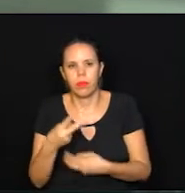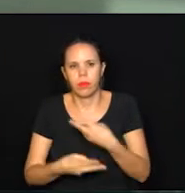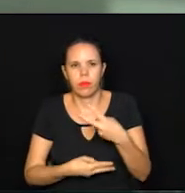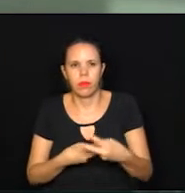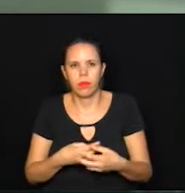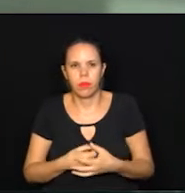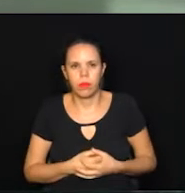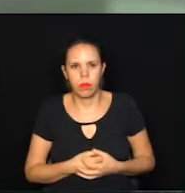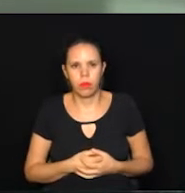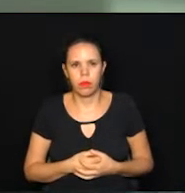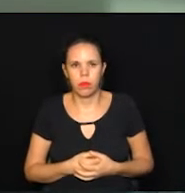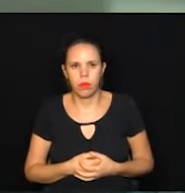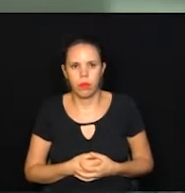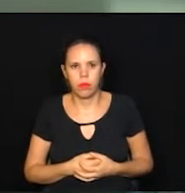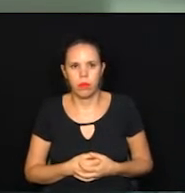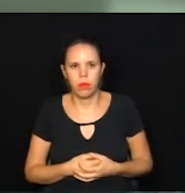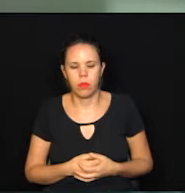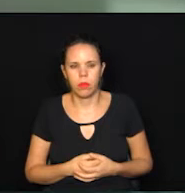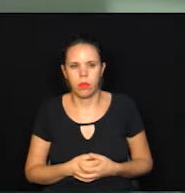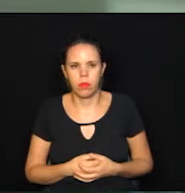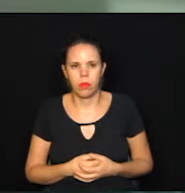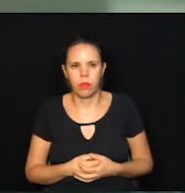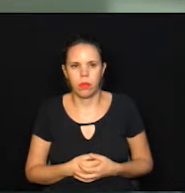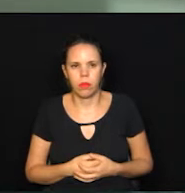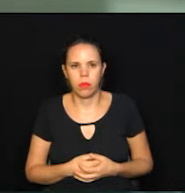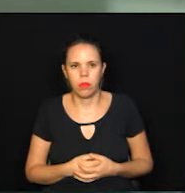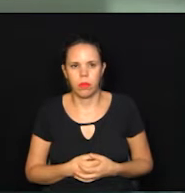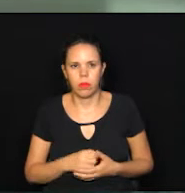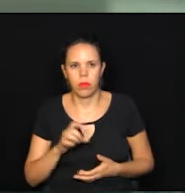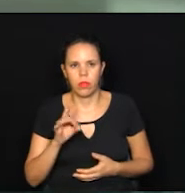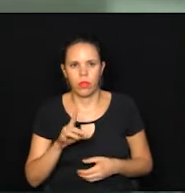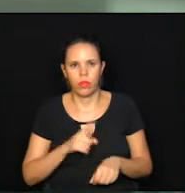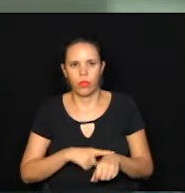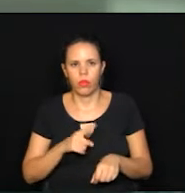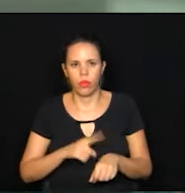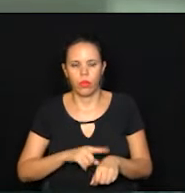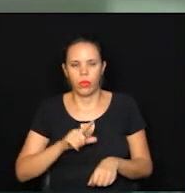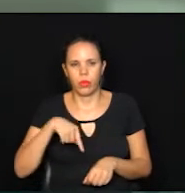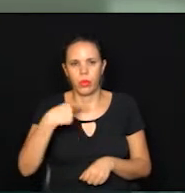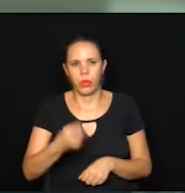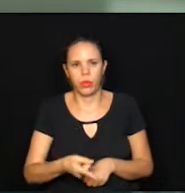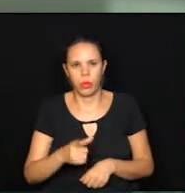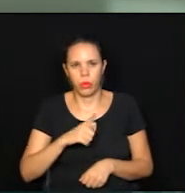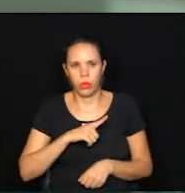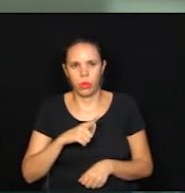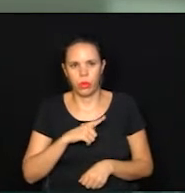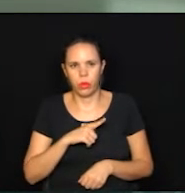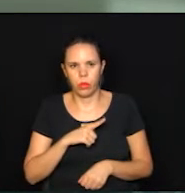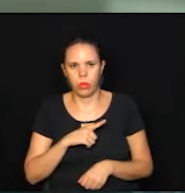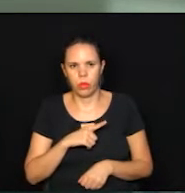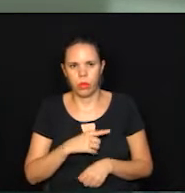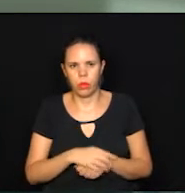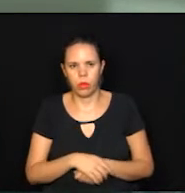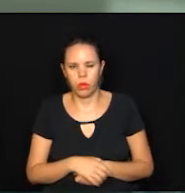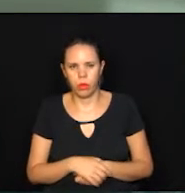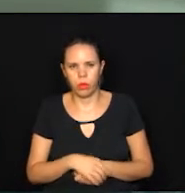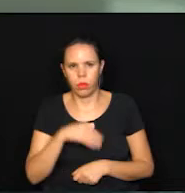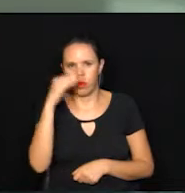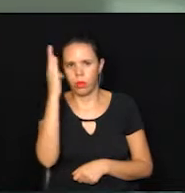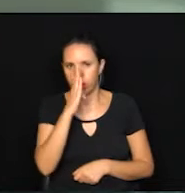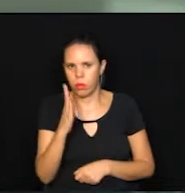semestre, aí é uma questão só de tempo. Depois que tivermos, aí o